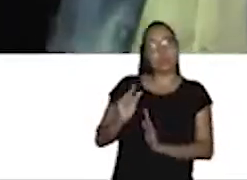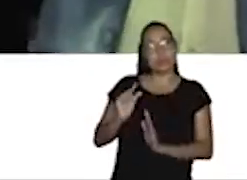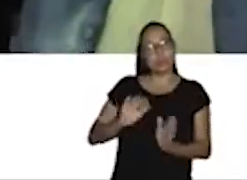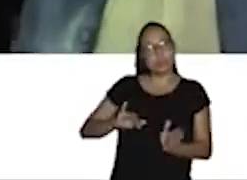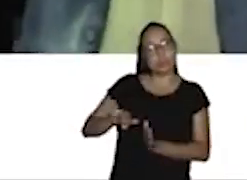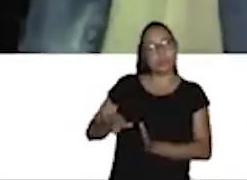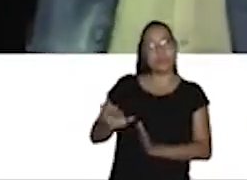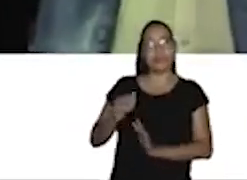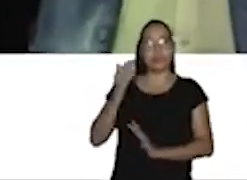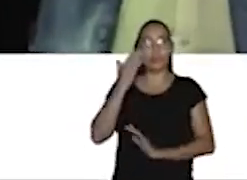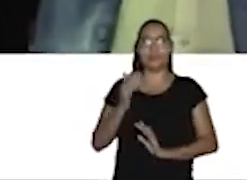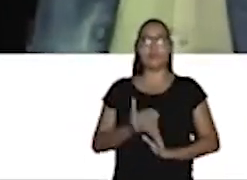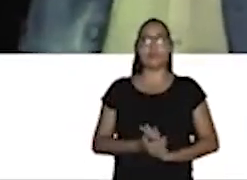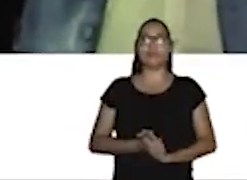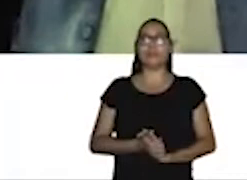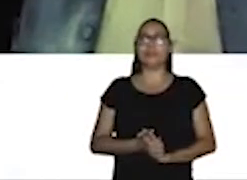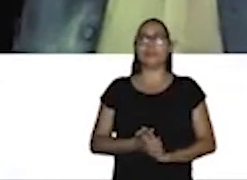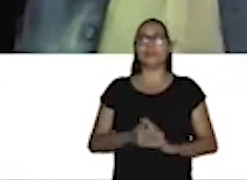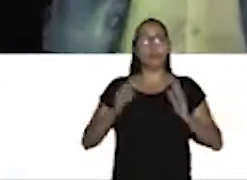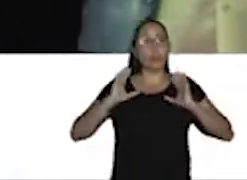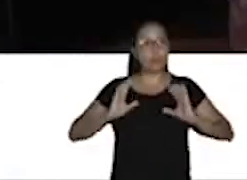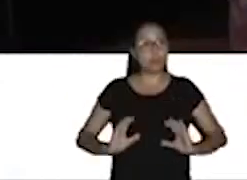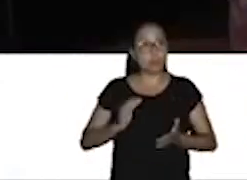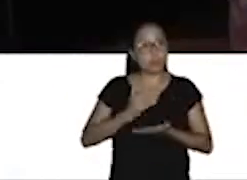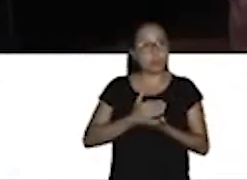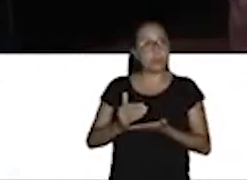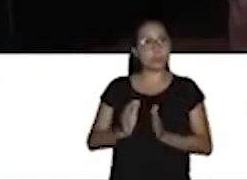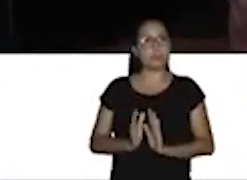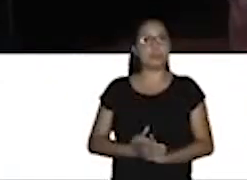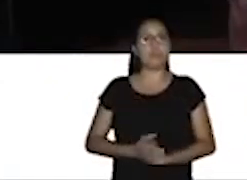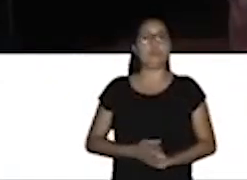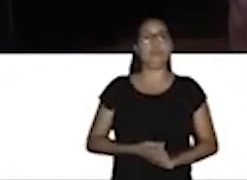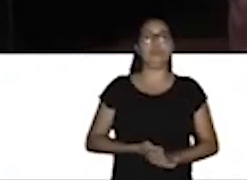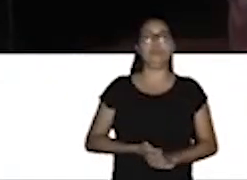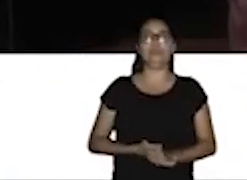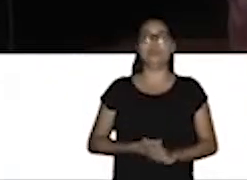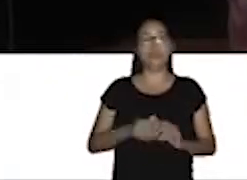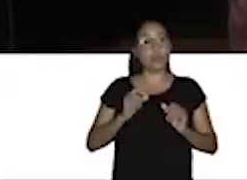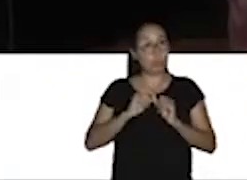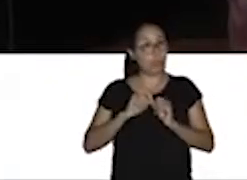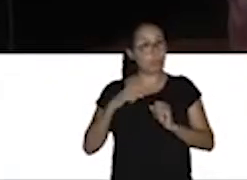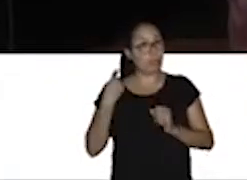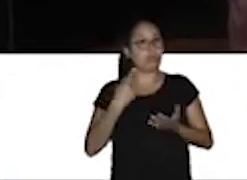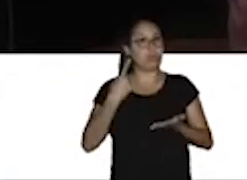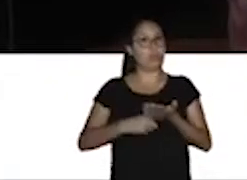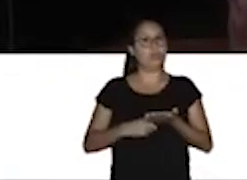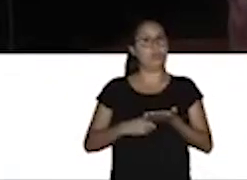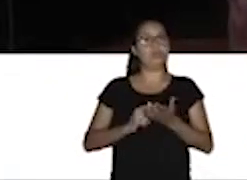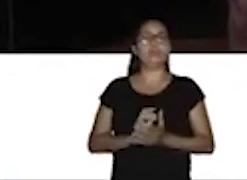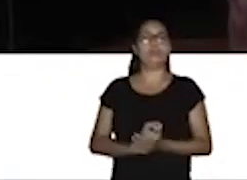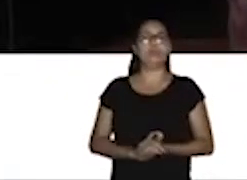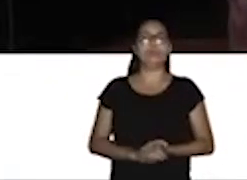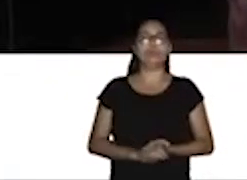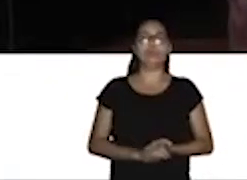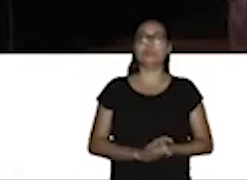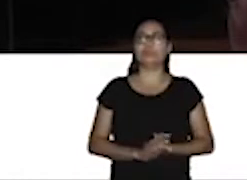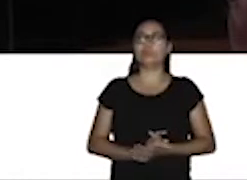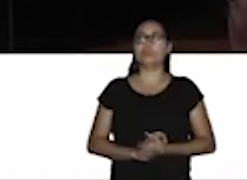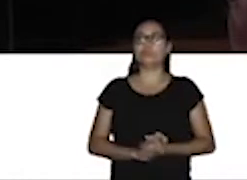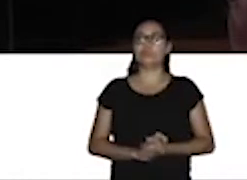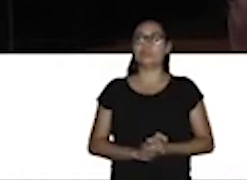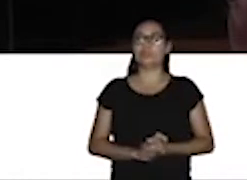Carlinhos. Obrigado. Aí. Pose inicial. Vamos fazer o que a gente combinou. Sangue no